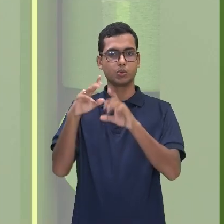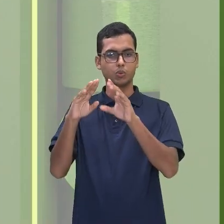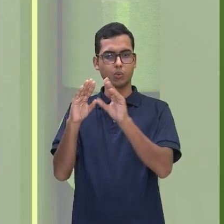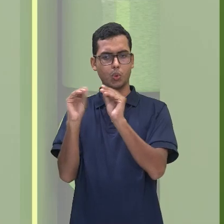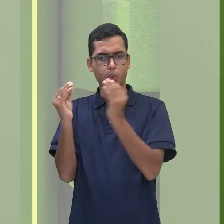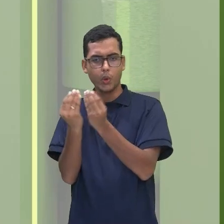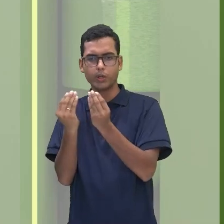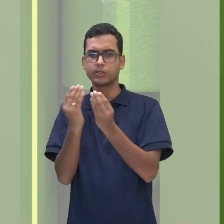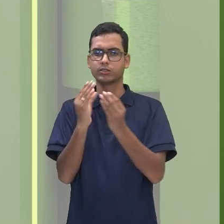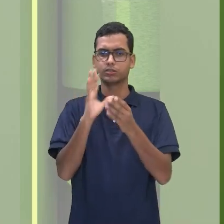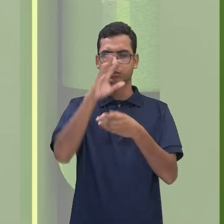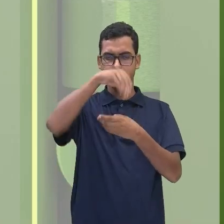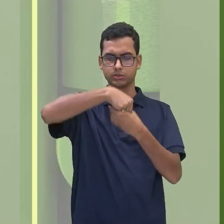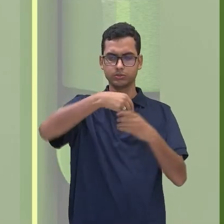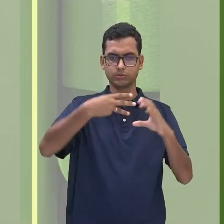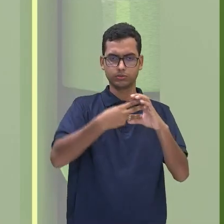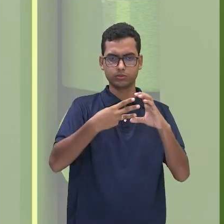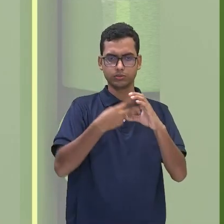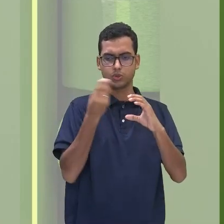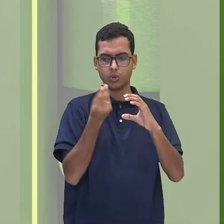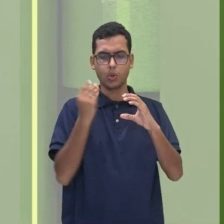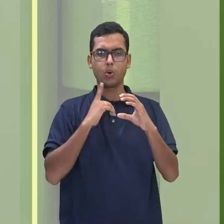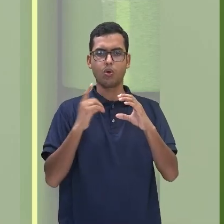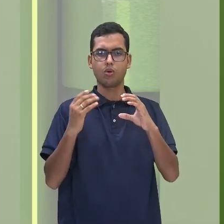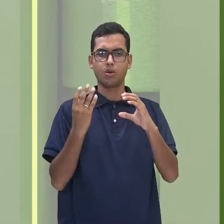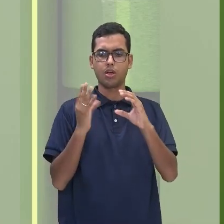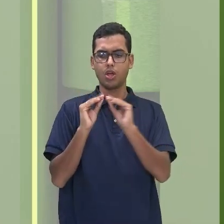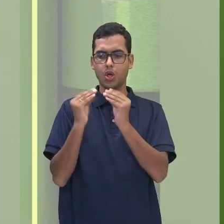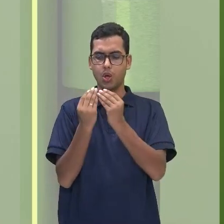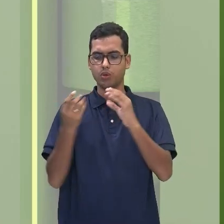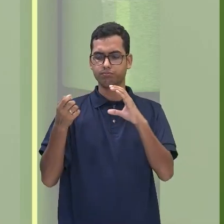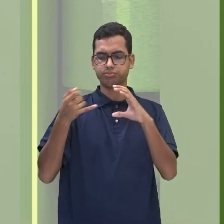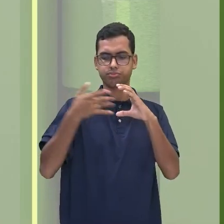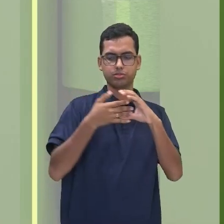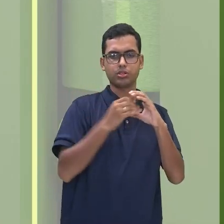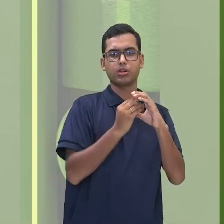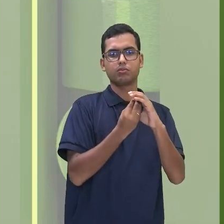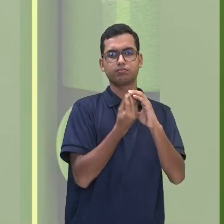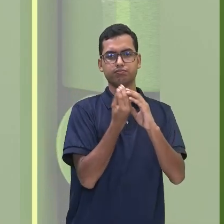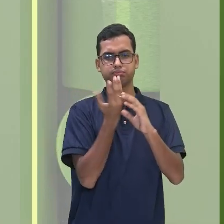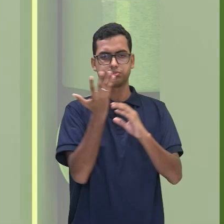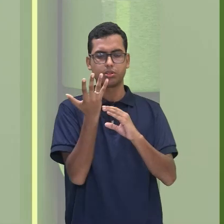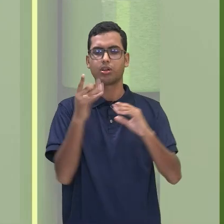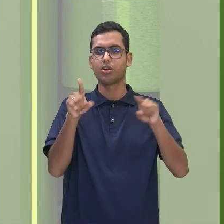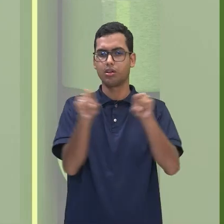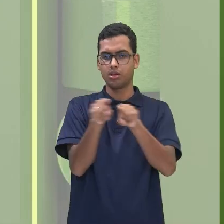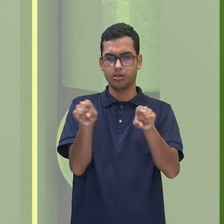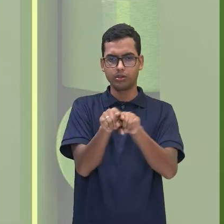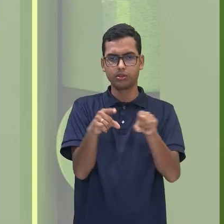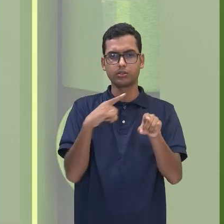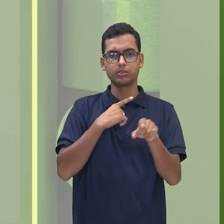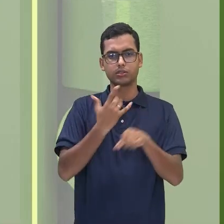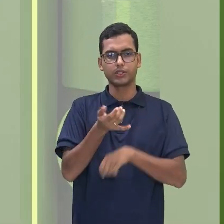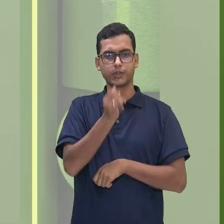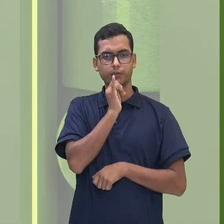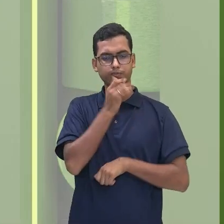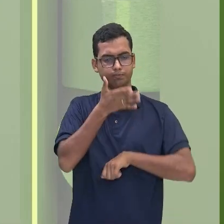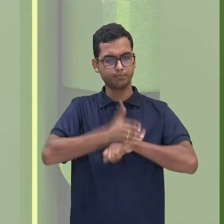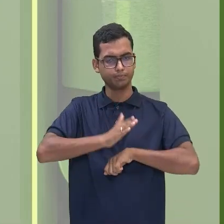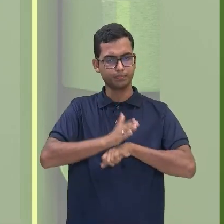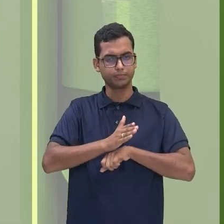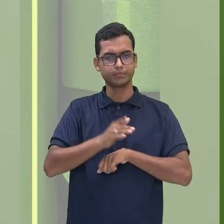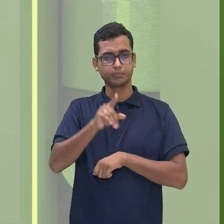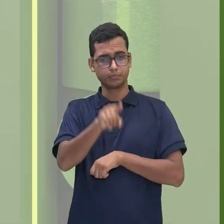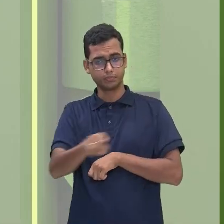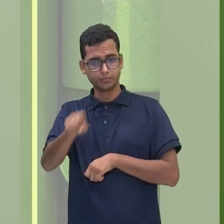uma célula. Para que eu vou querer saber sobre essa estrutura, professora? Agora vamos para o exemplo prático. Quando você